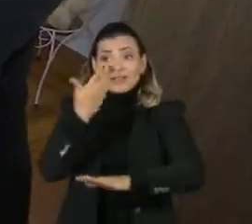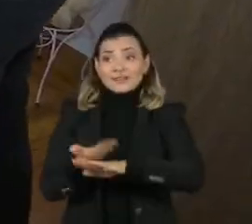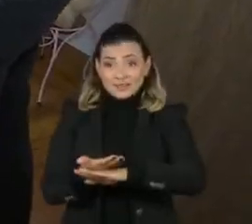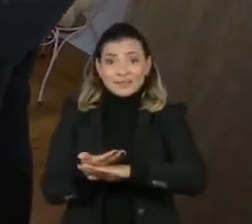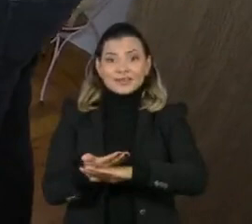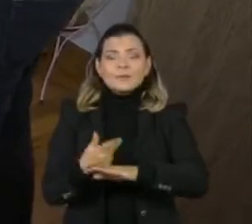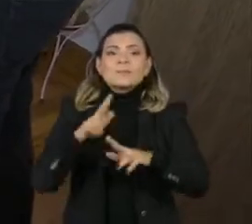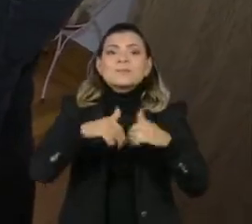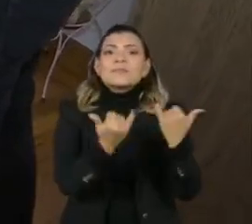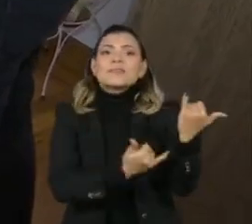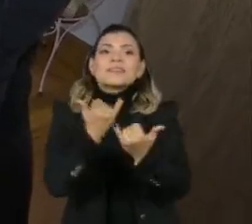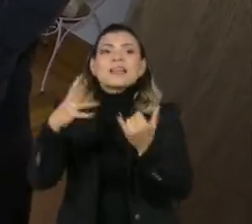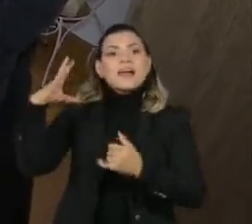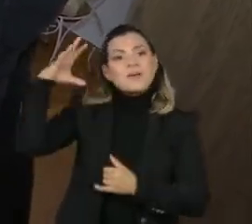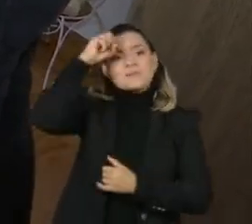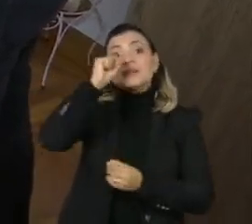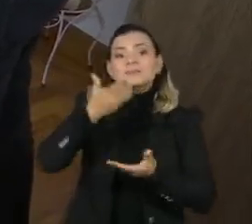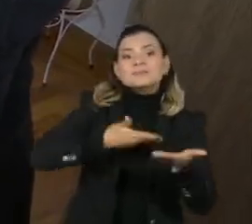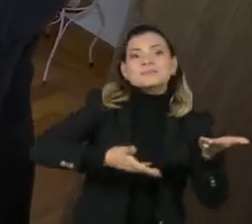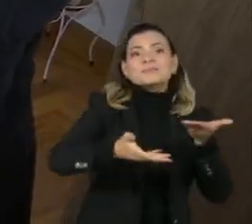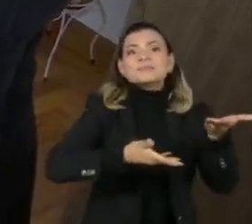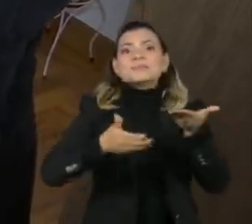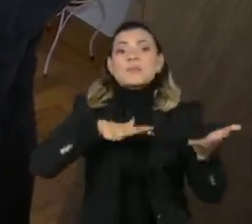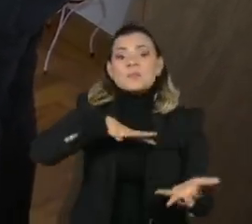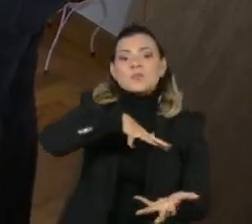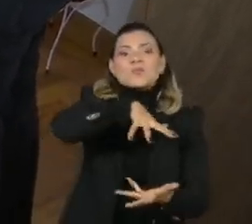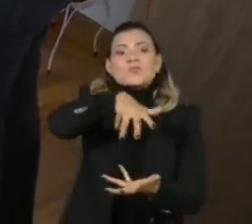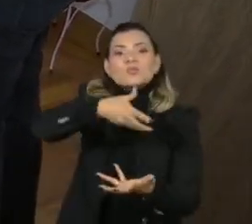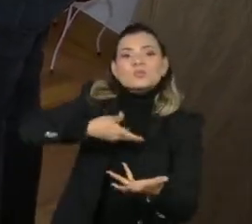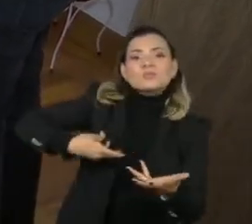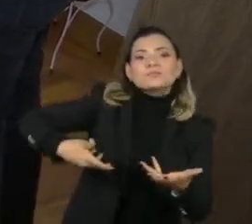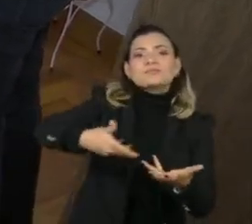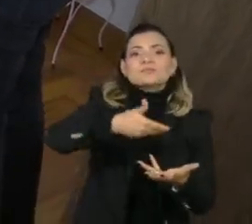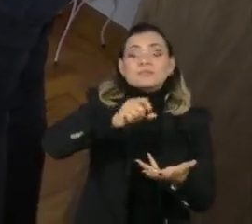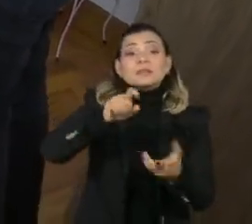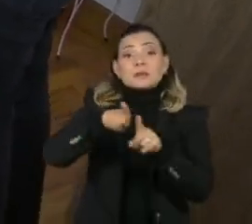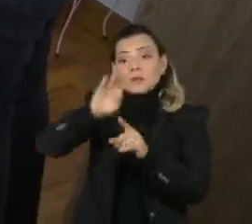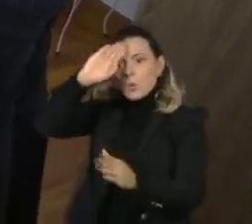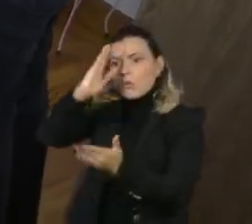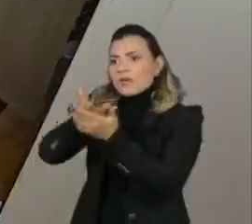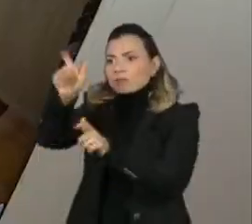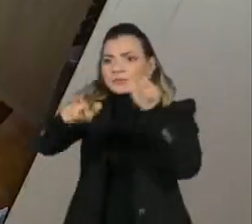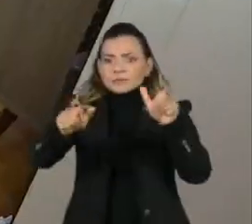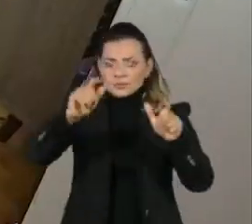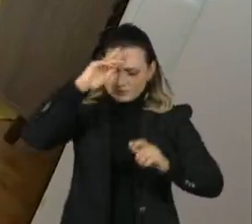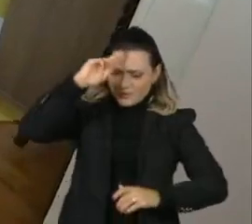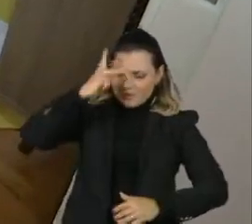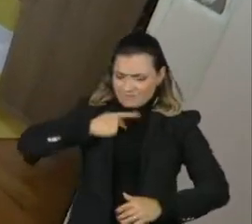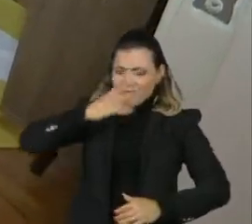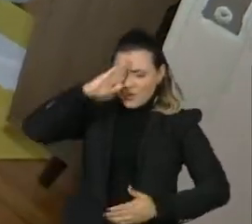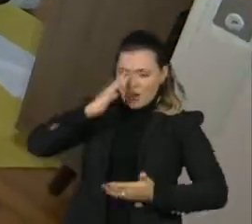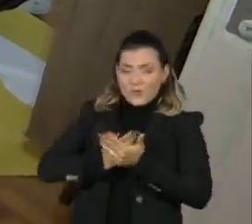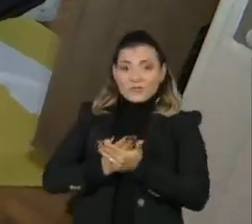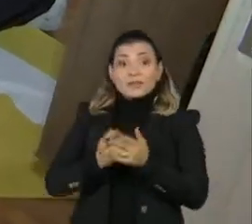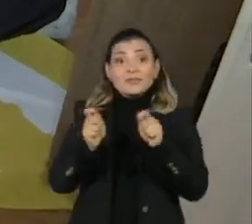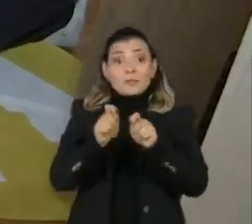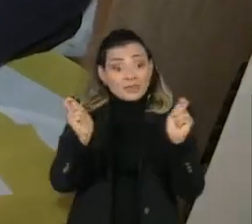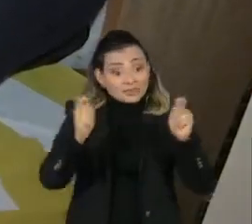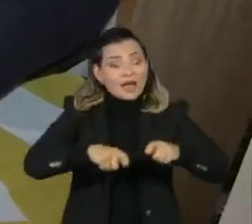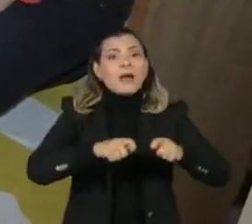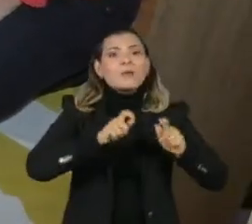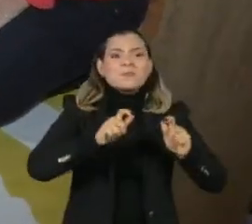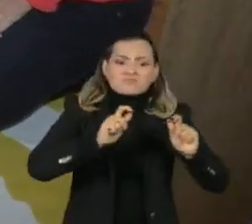brincando Os Pequenos aprendem a interagir com o mundo a sua volta a confiar no outro e em si mesmo e acreditar em